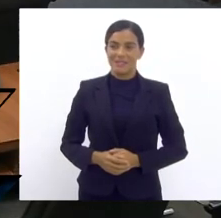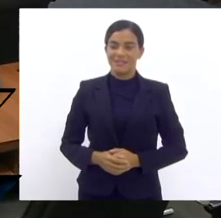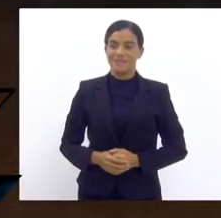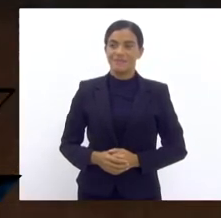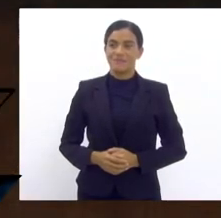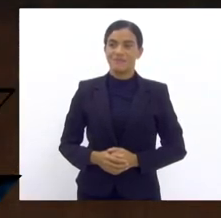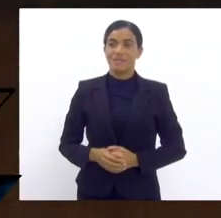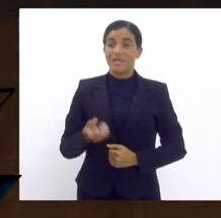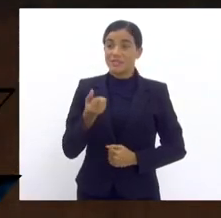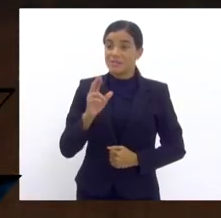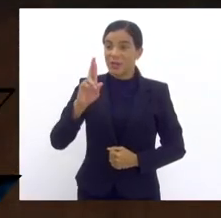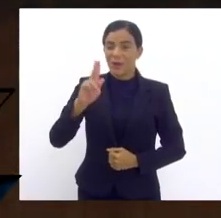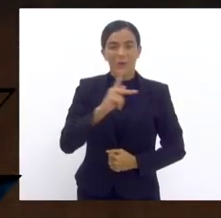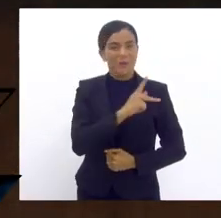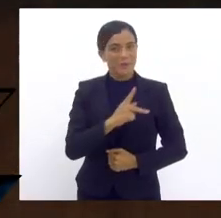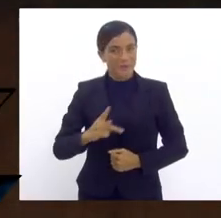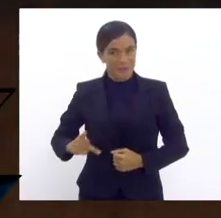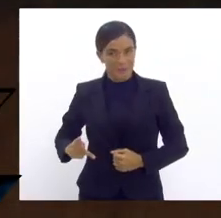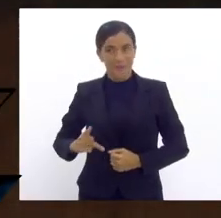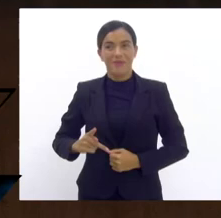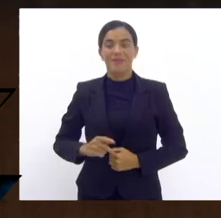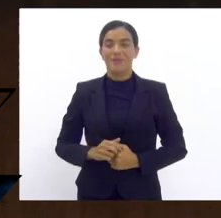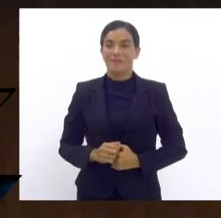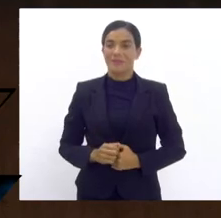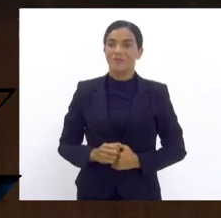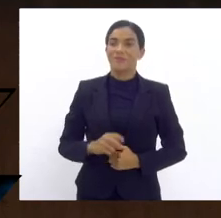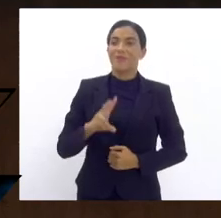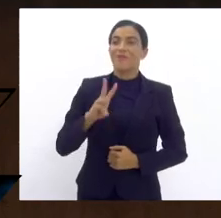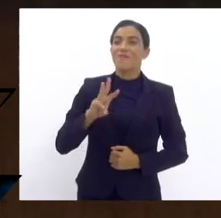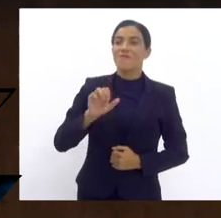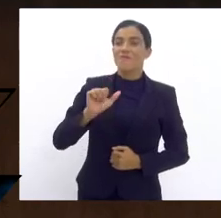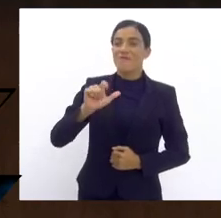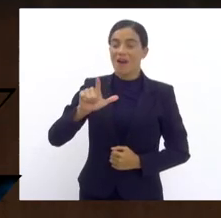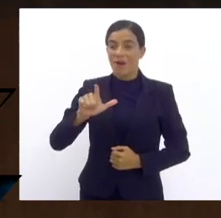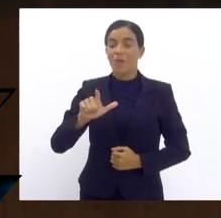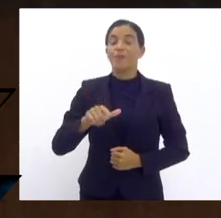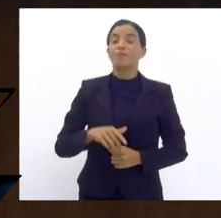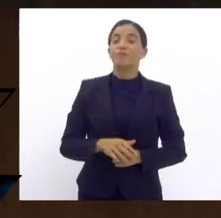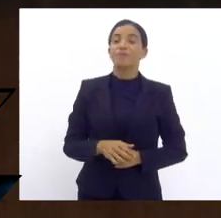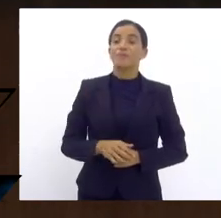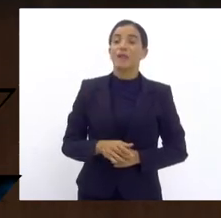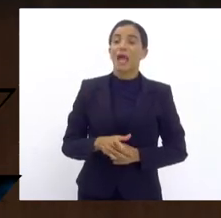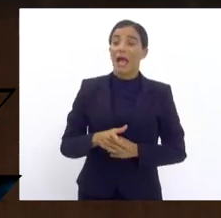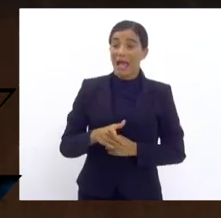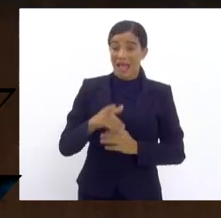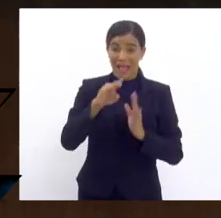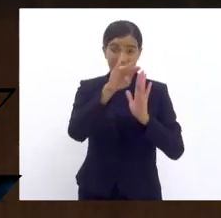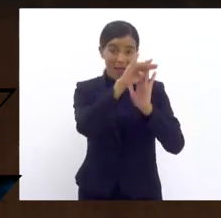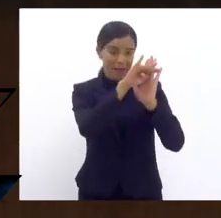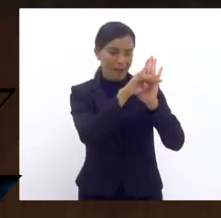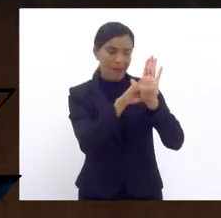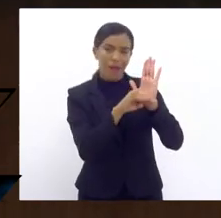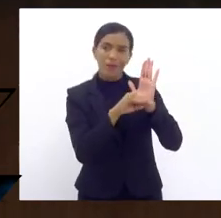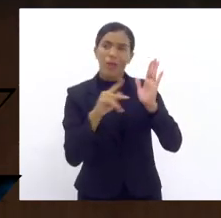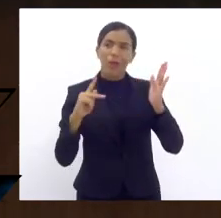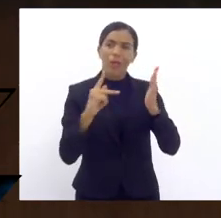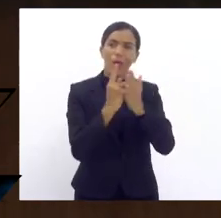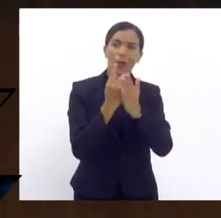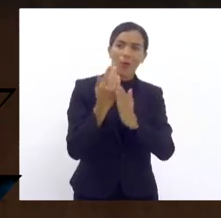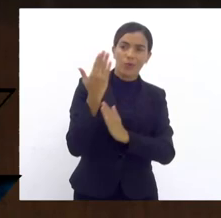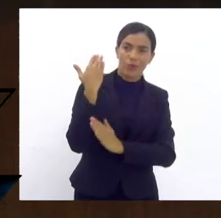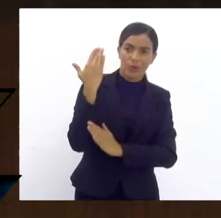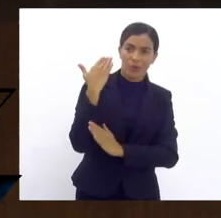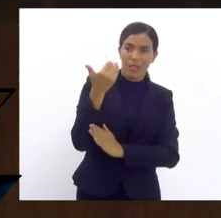senhor presidente Valdo Ceasa a ata reflete com exatidão o ocorrido na